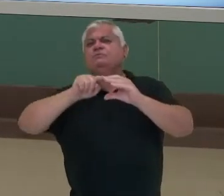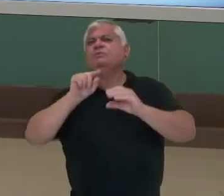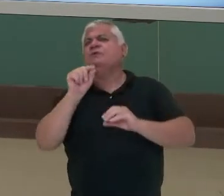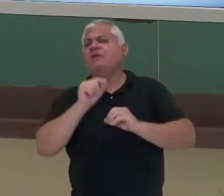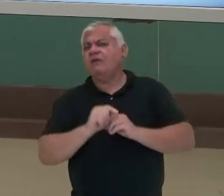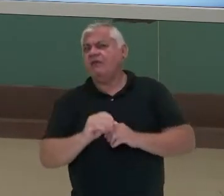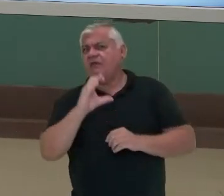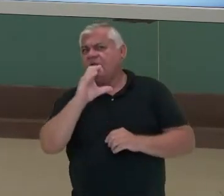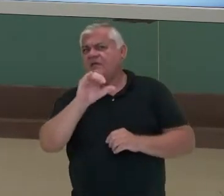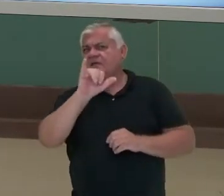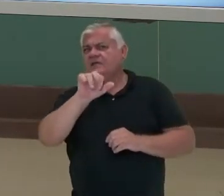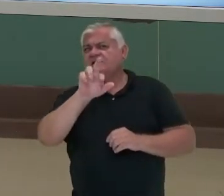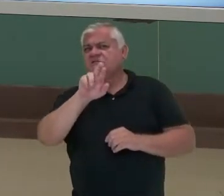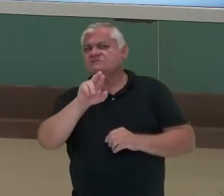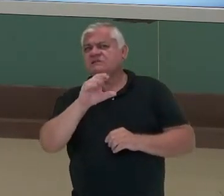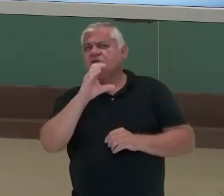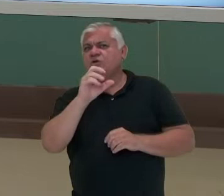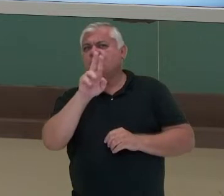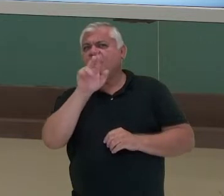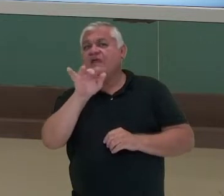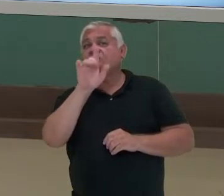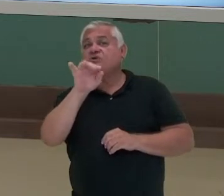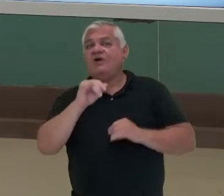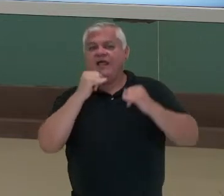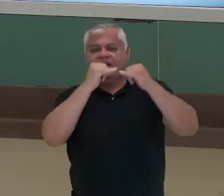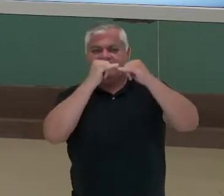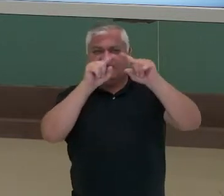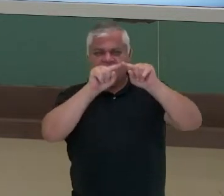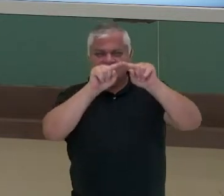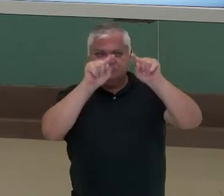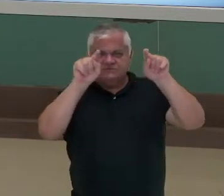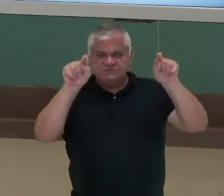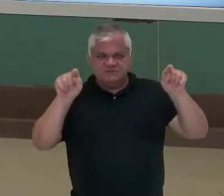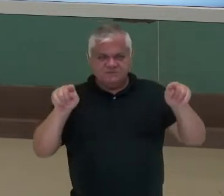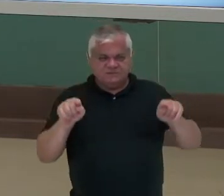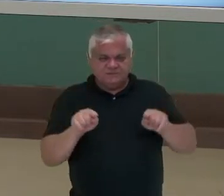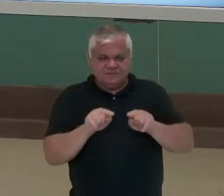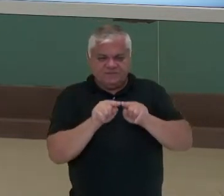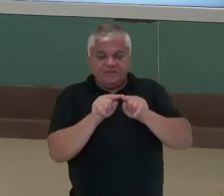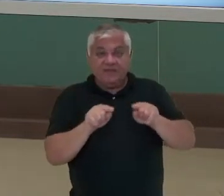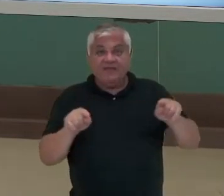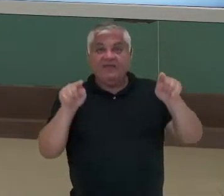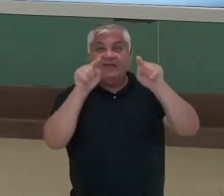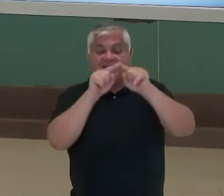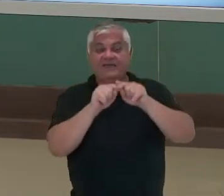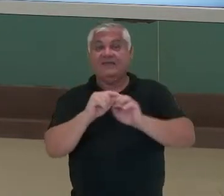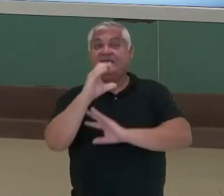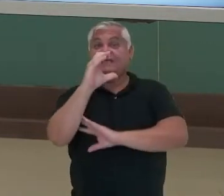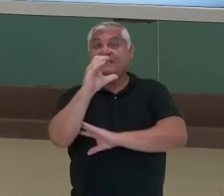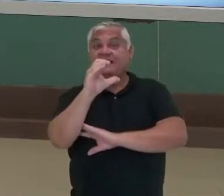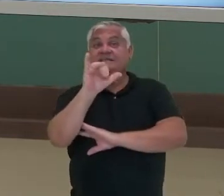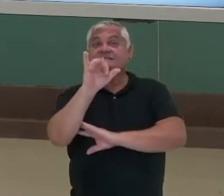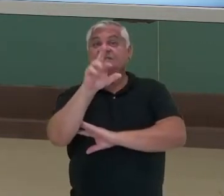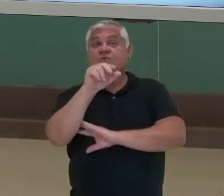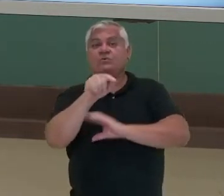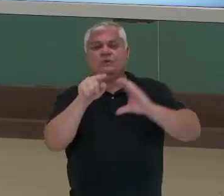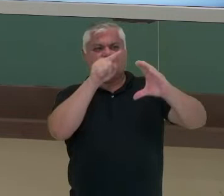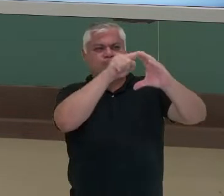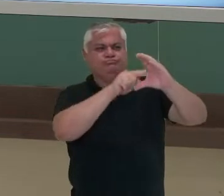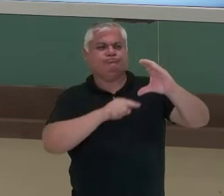é só a linha em torno. Já o círculo vai ser a área que é